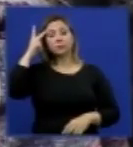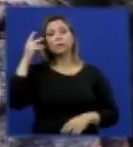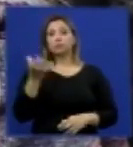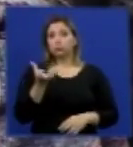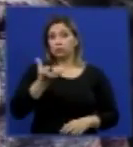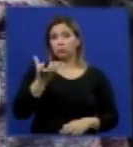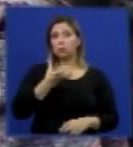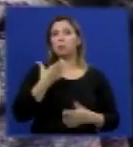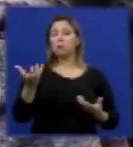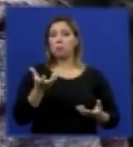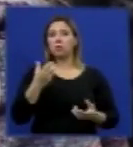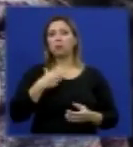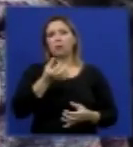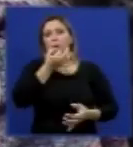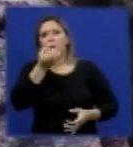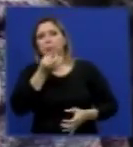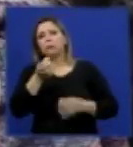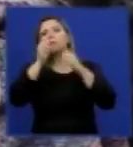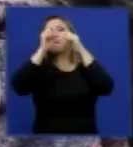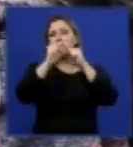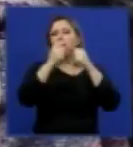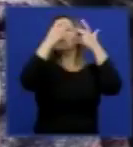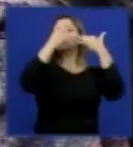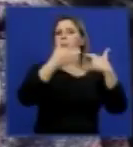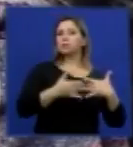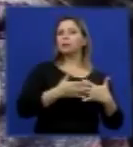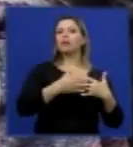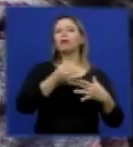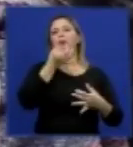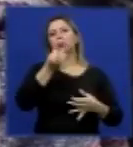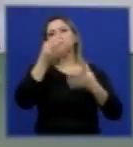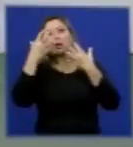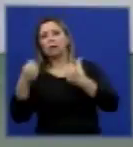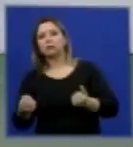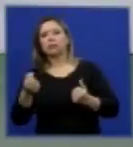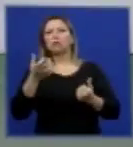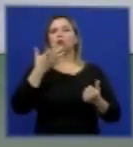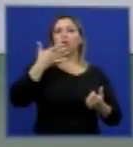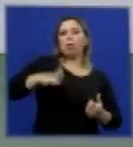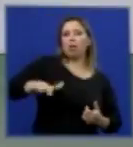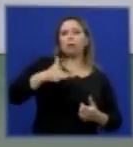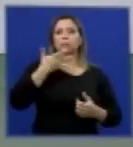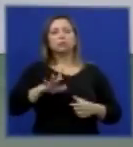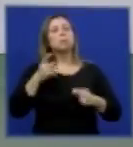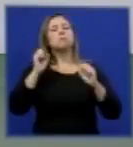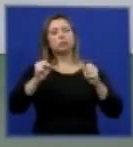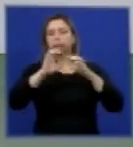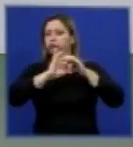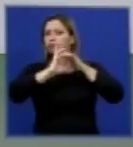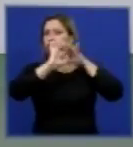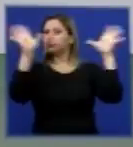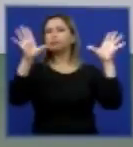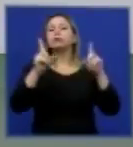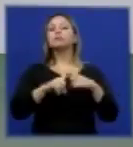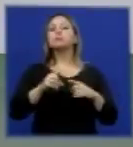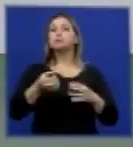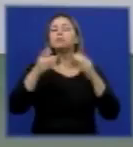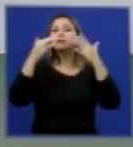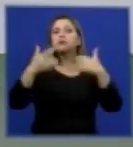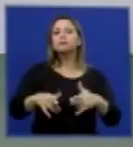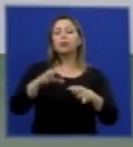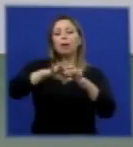defendem uma e outra tese possam ser ouvidos a partir da escolha aleatória. Antes, porém, de dar início e mesmo de